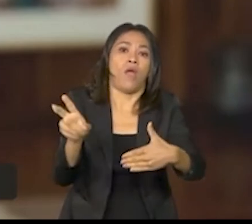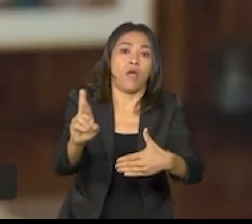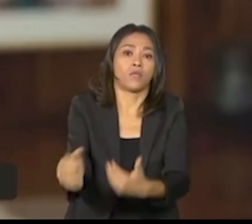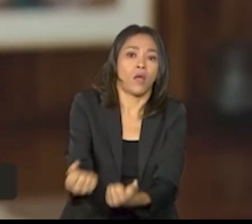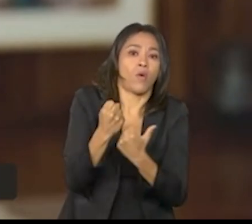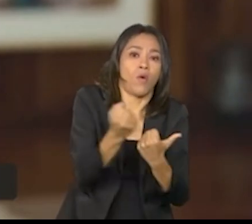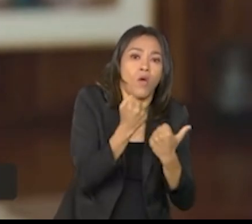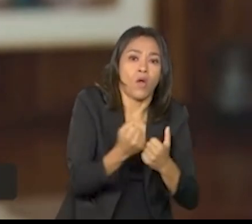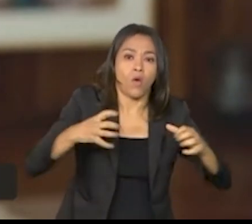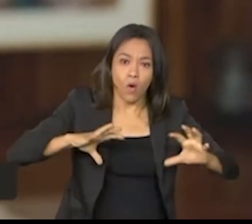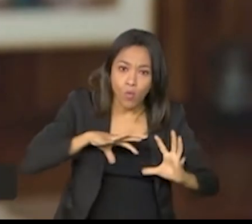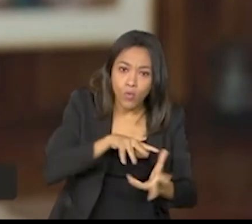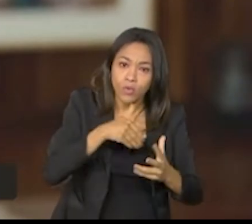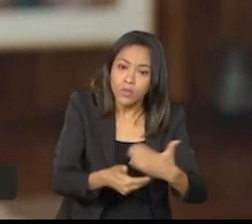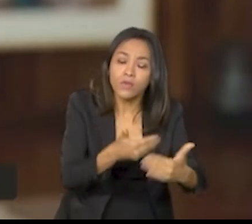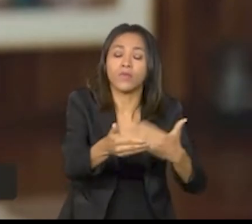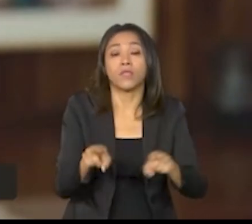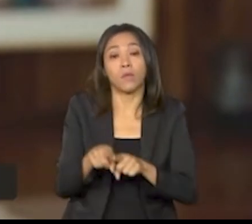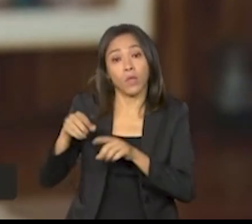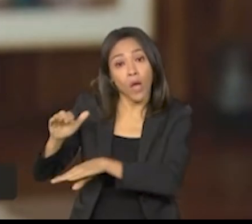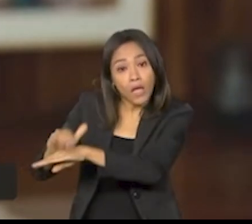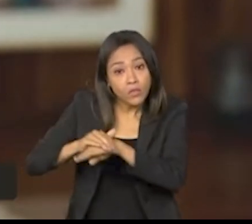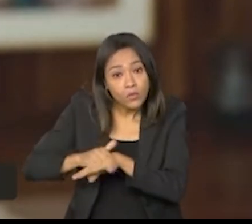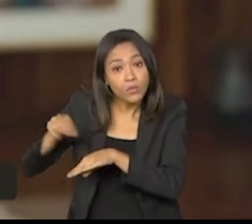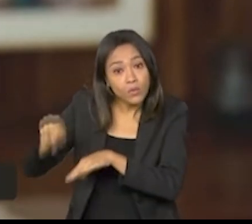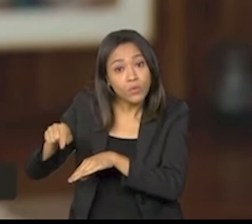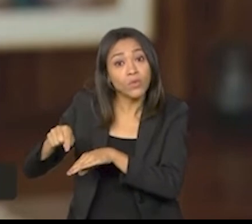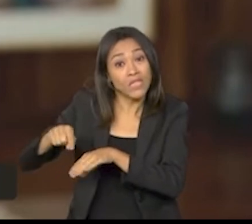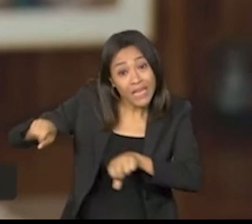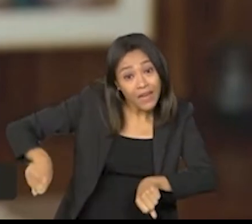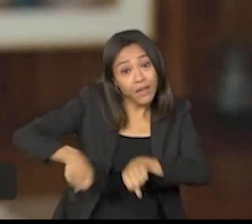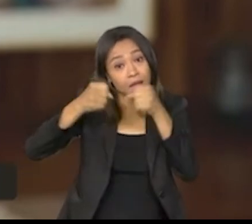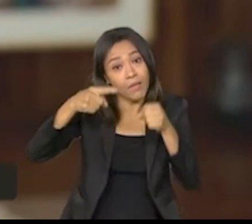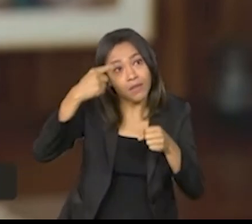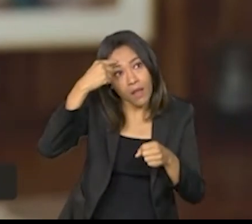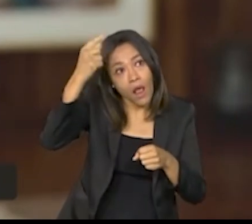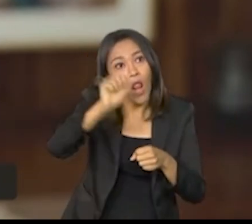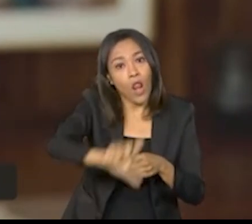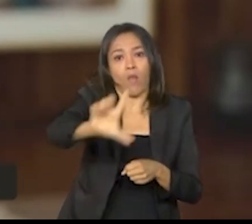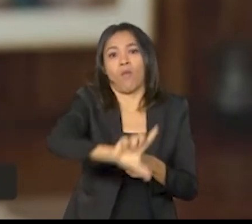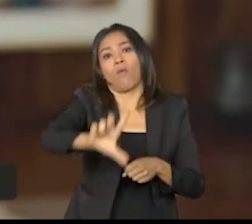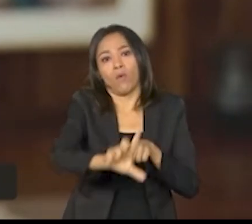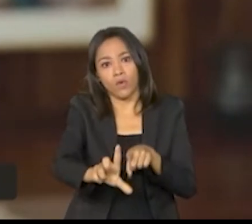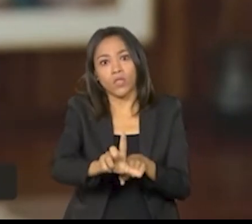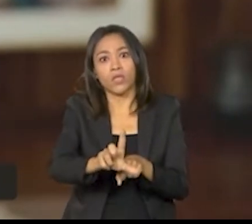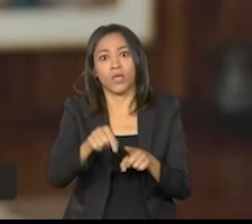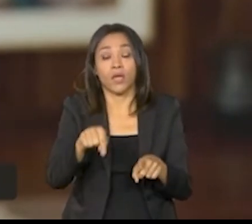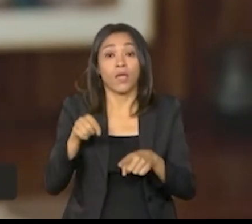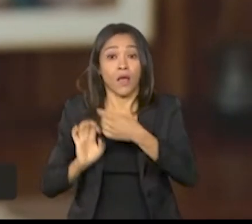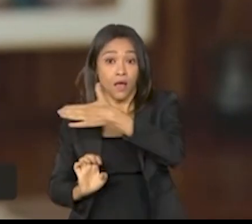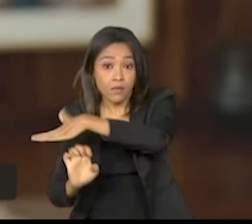iniciativas e instituições dos Bricks rompe com essa lógica a atuação do Conselho Empresarial